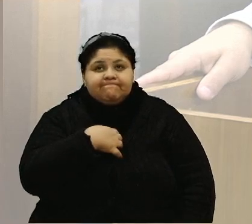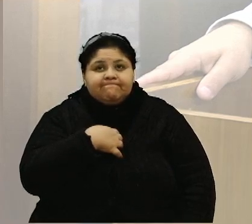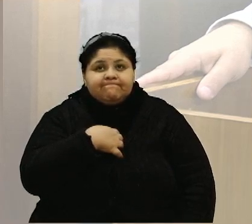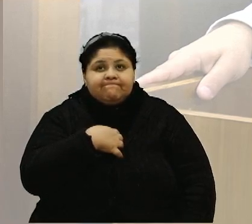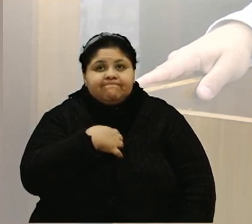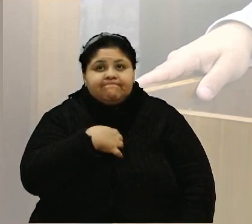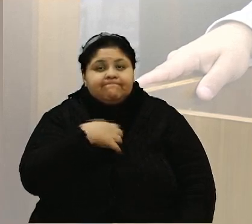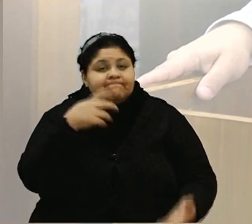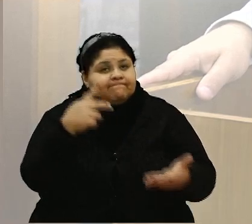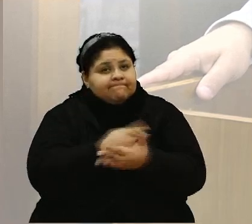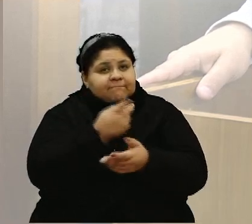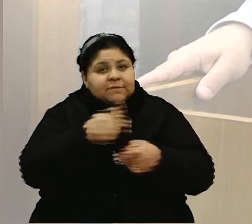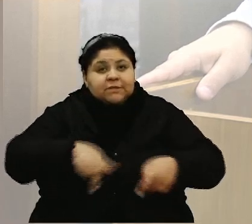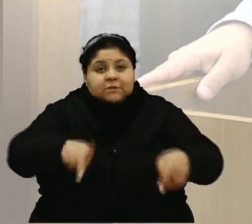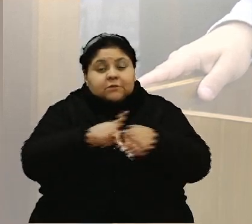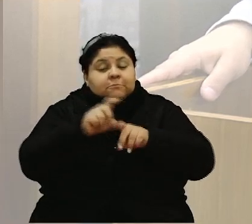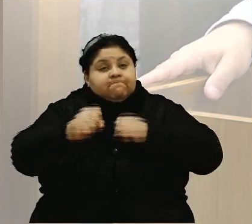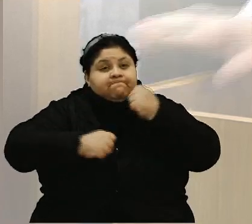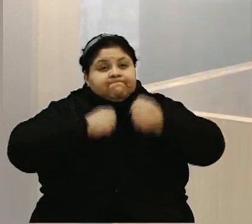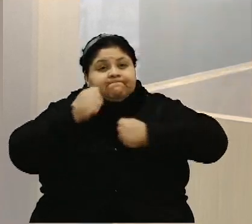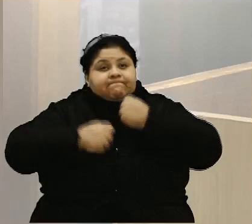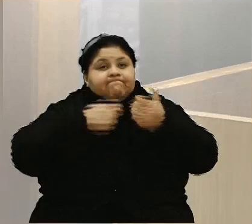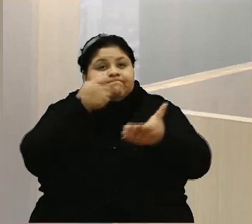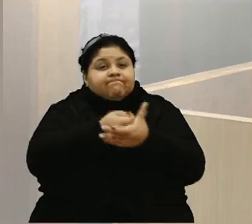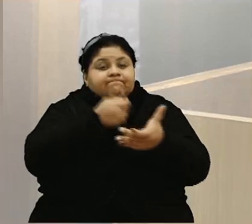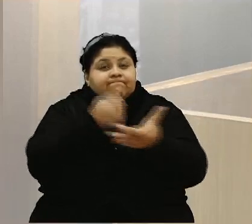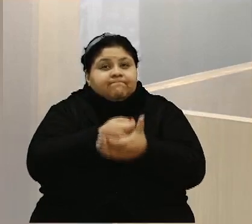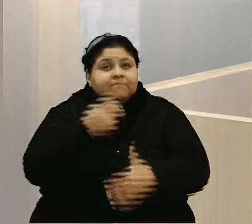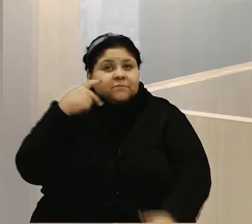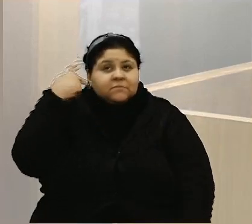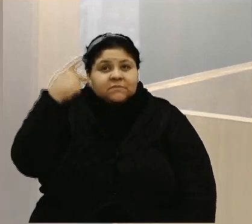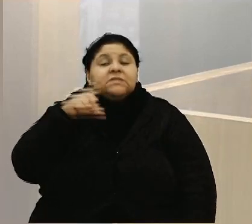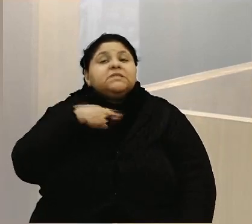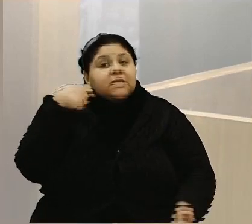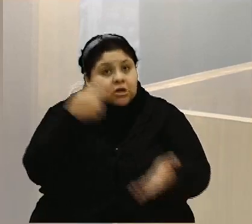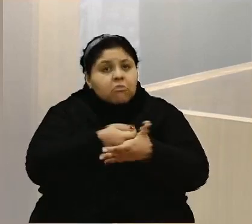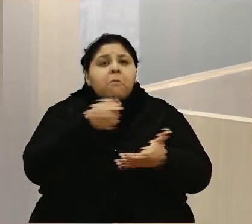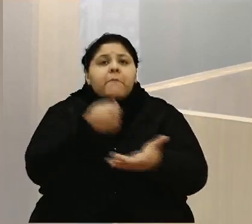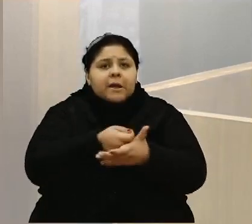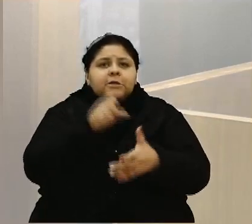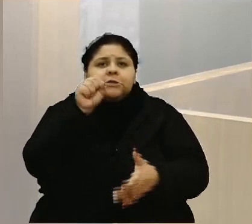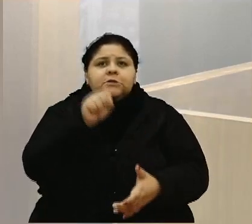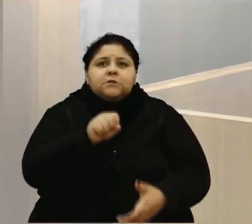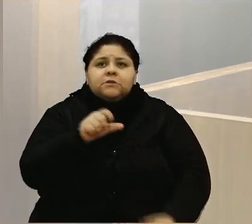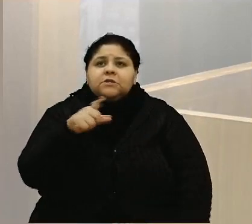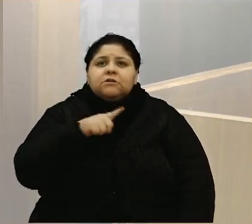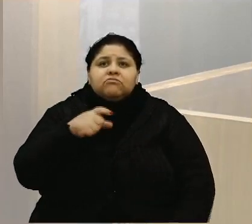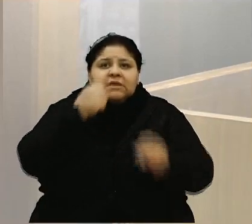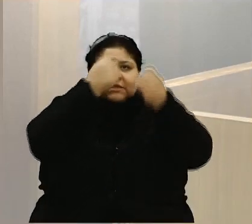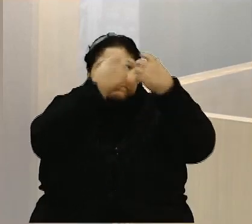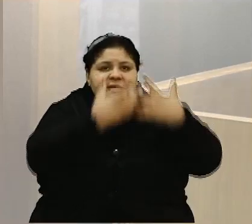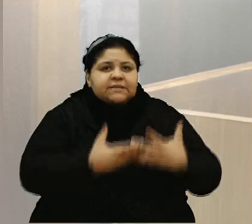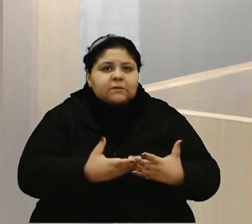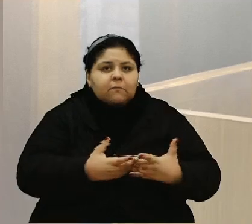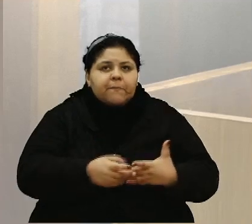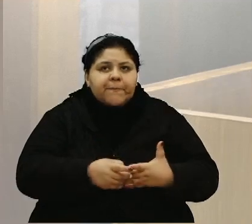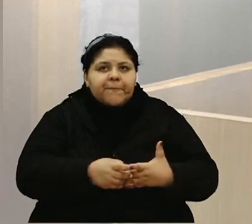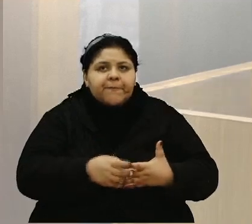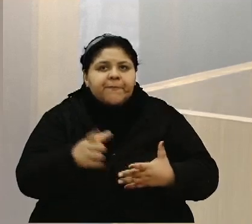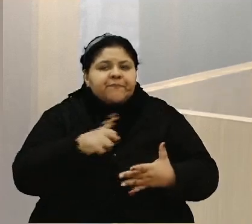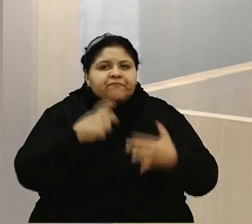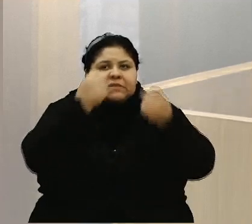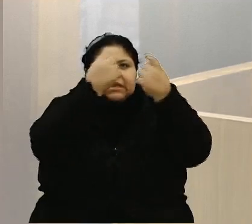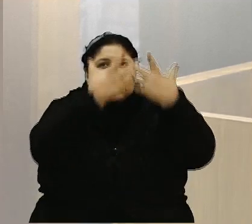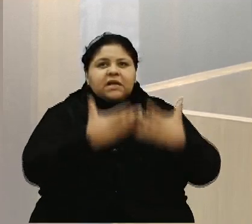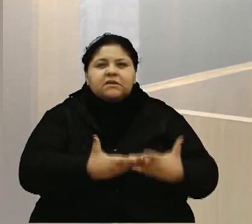porque a população está revoltada, cobra dos vereadores e tem mais que cobrar mesmo, porque não tem justificativa. Não tem